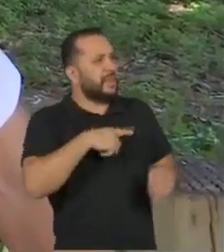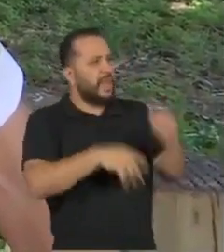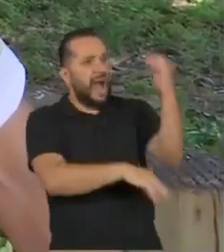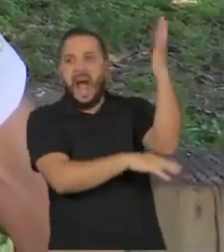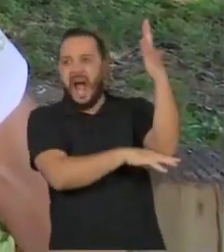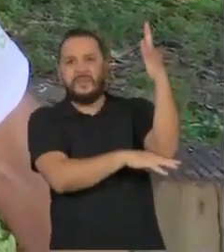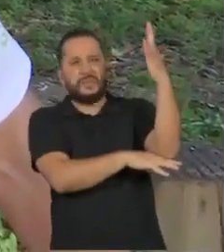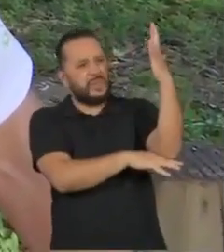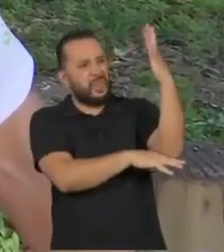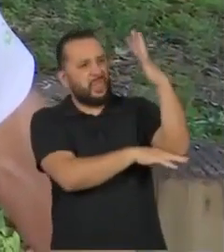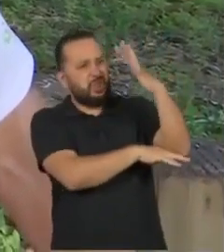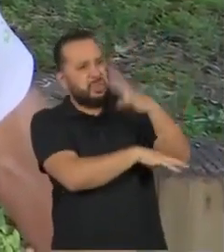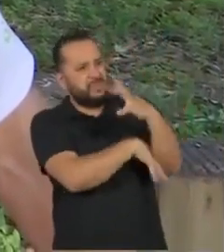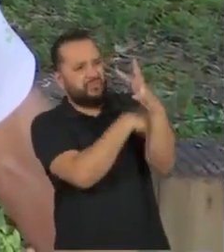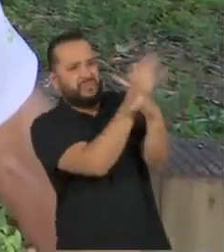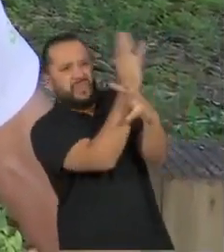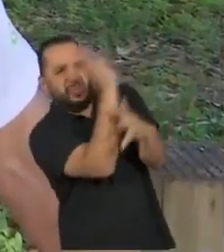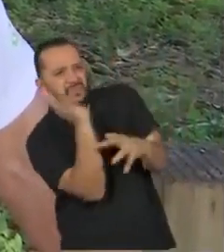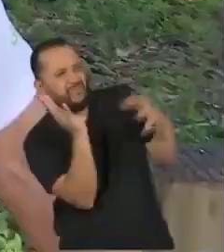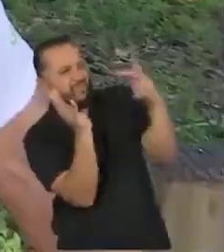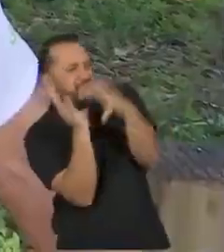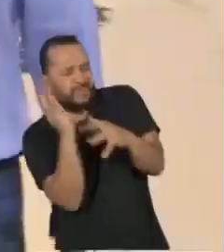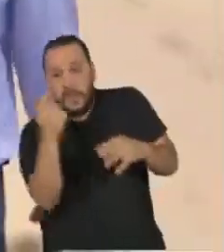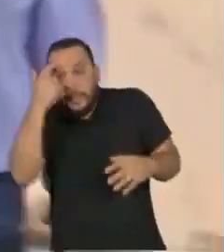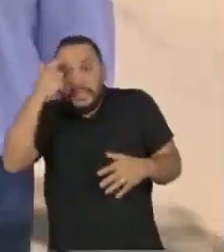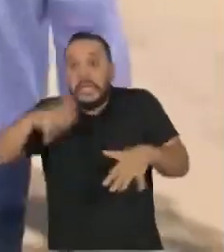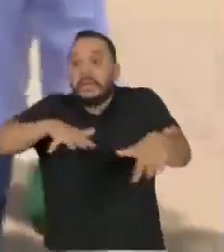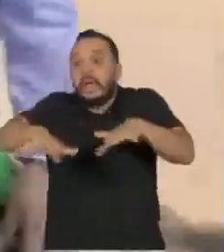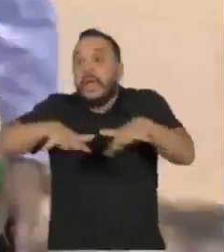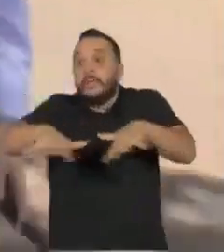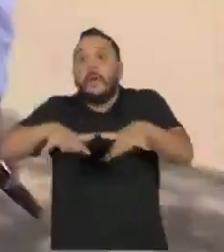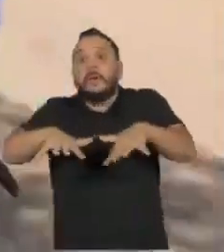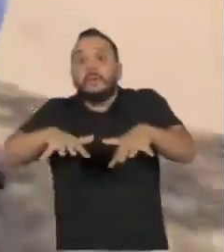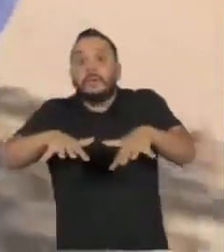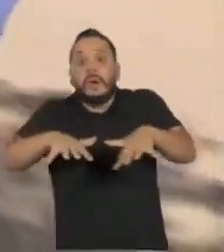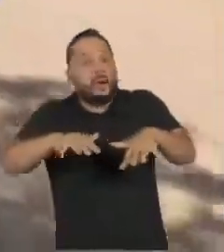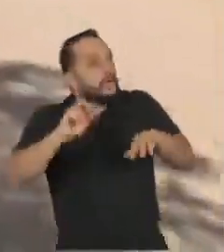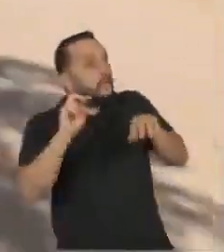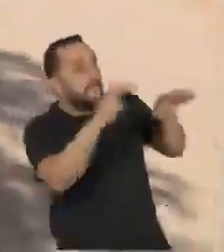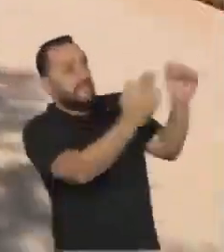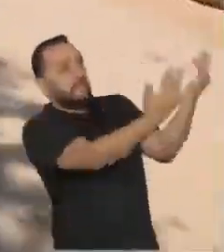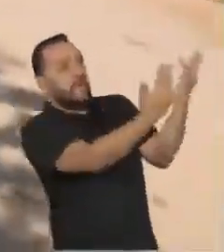estremecia, que eu achei que era terremoto. Um ano depois, o